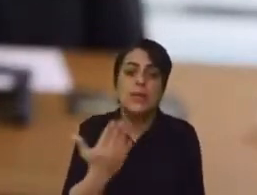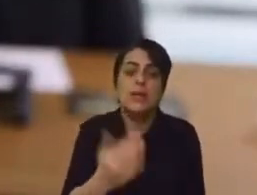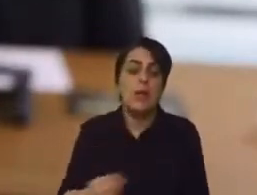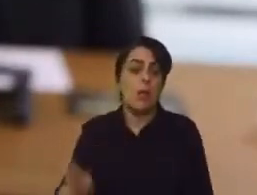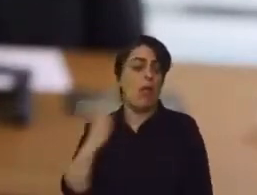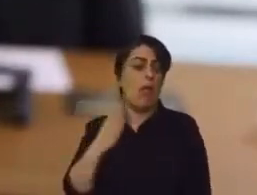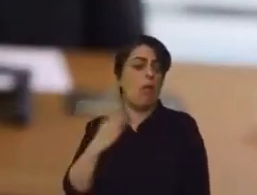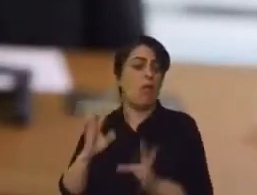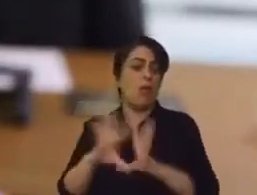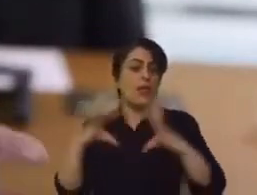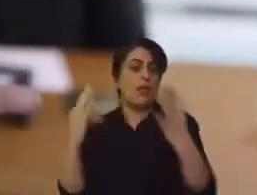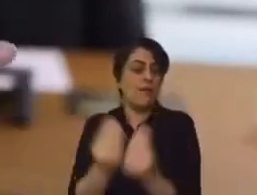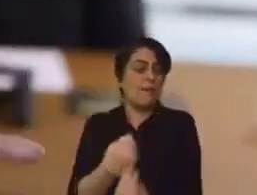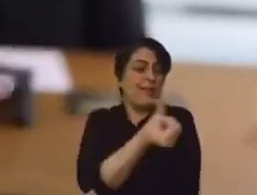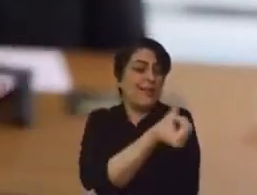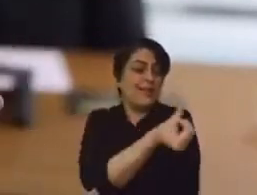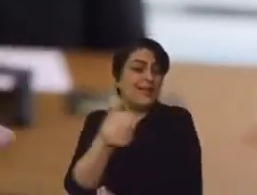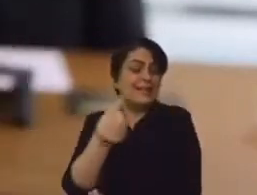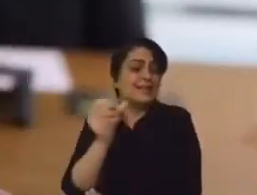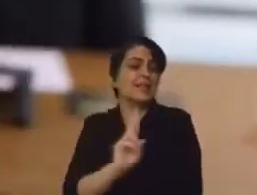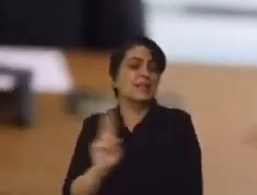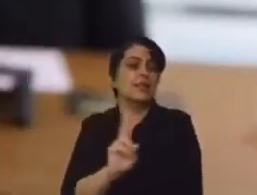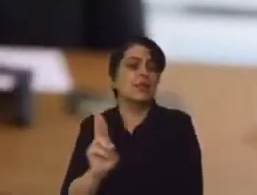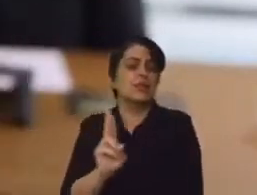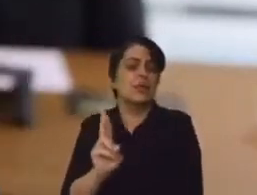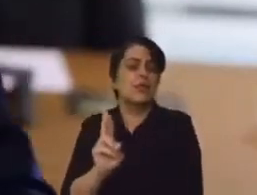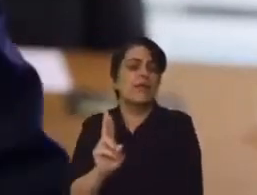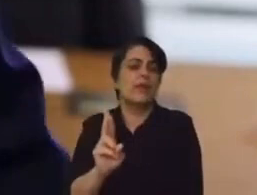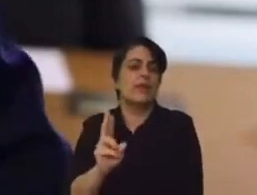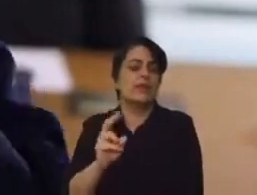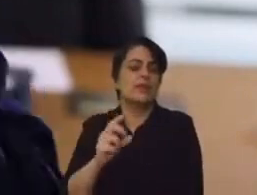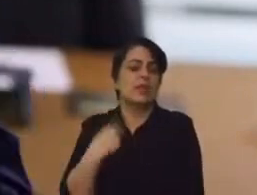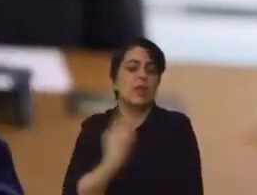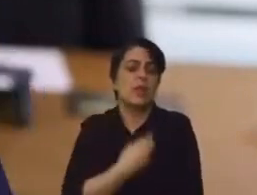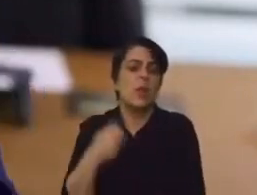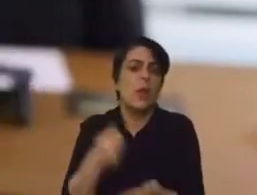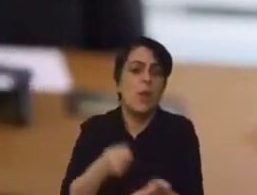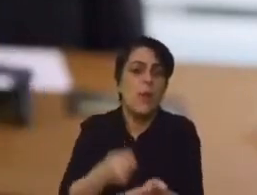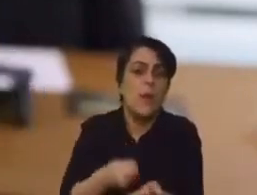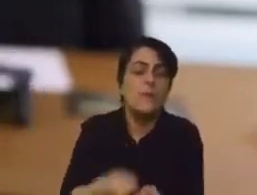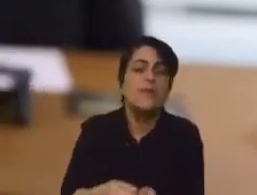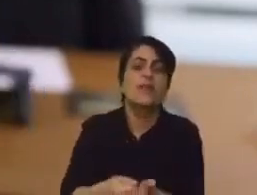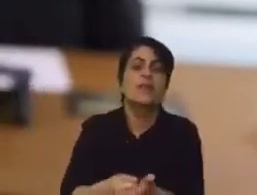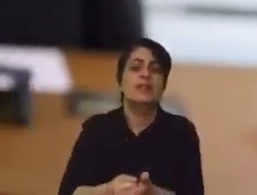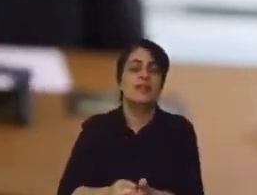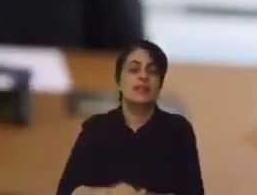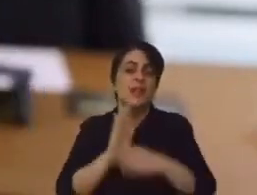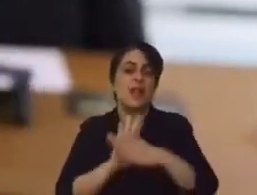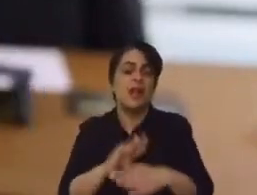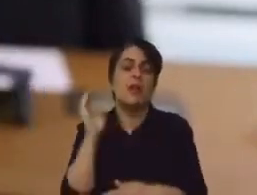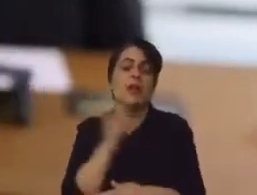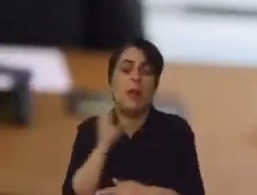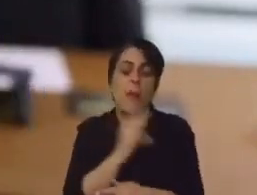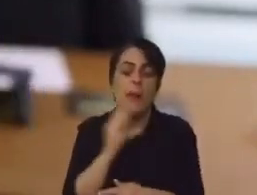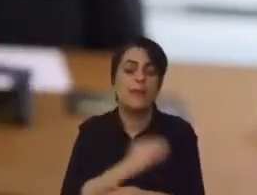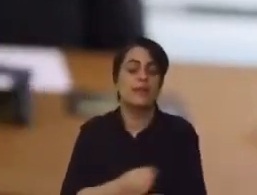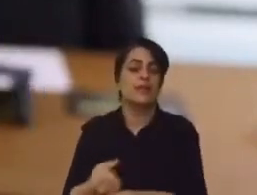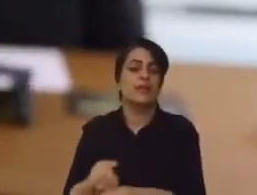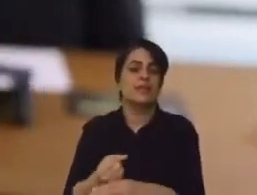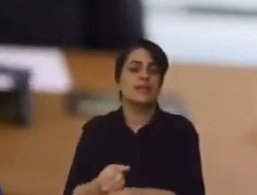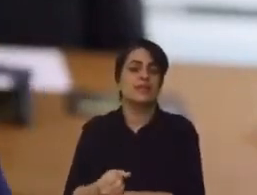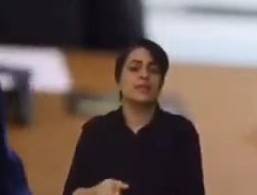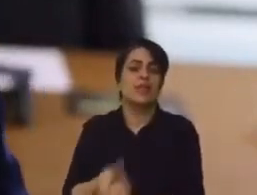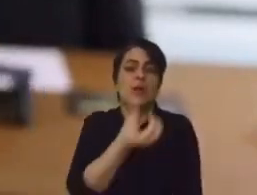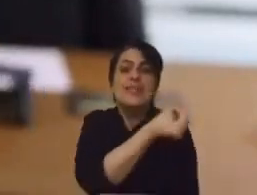R$600. Nós reivindicamos um auxílio emergencial de R$600 e nós precisamos exigir que eles tenham um auxílio emergencial de